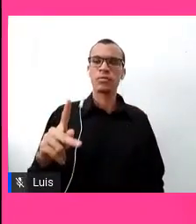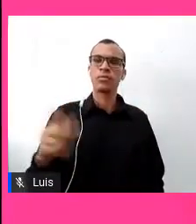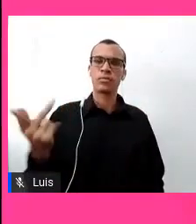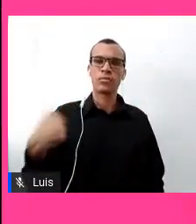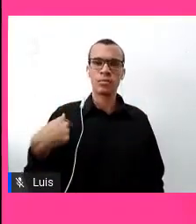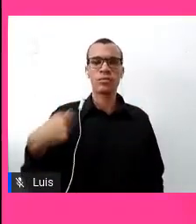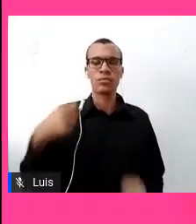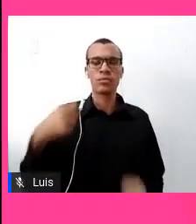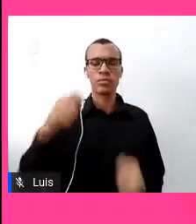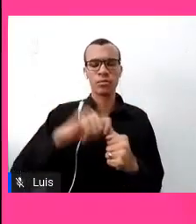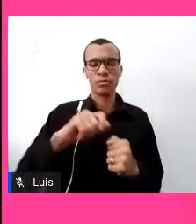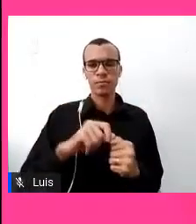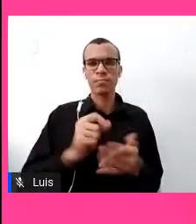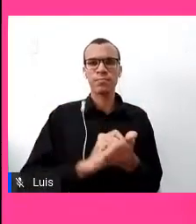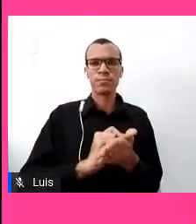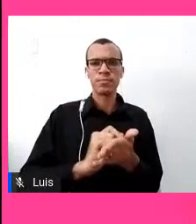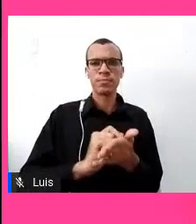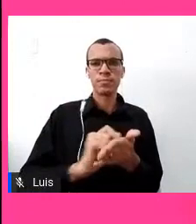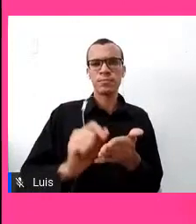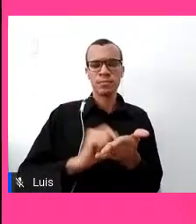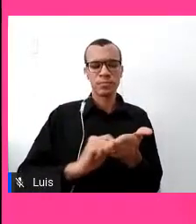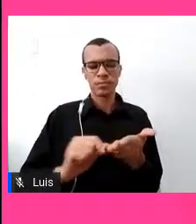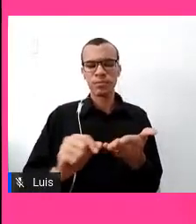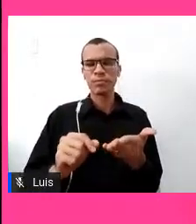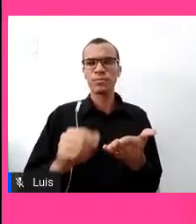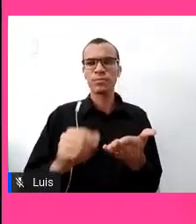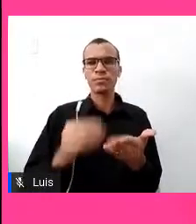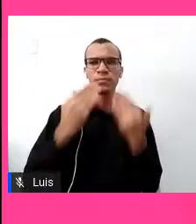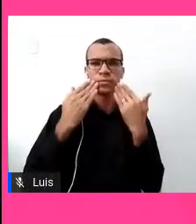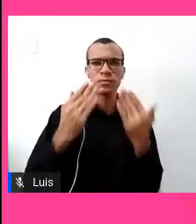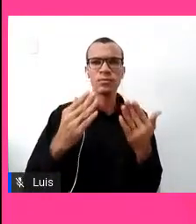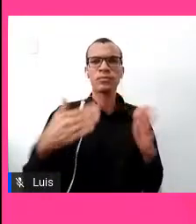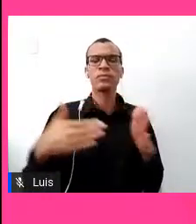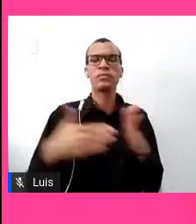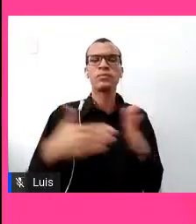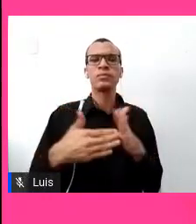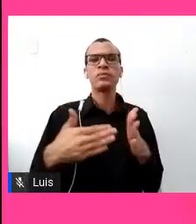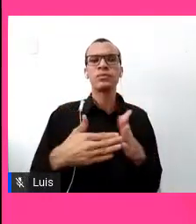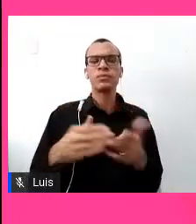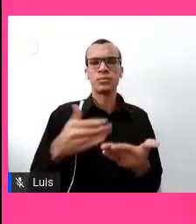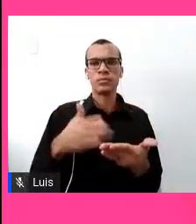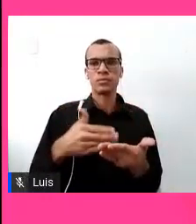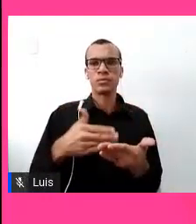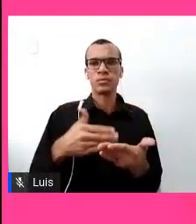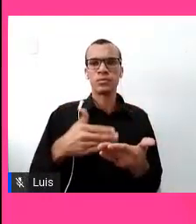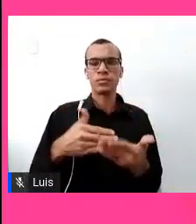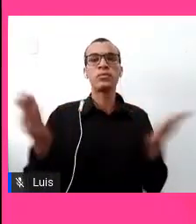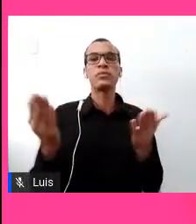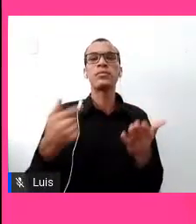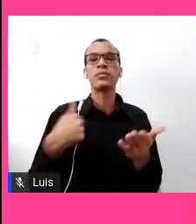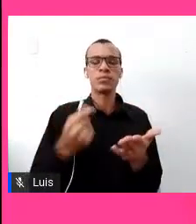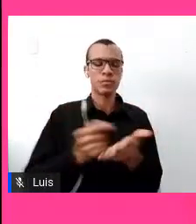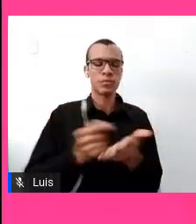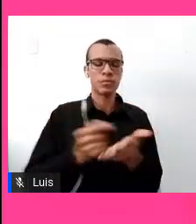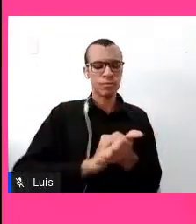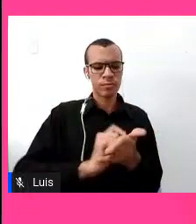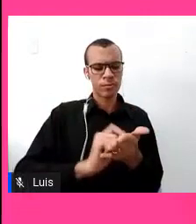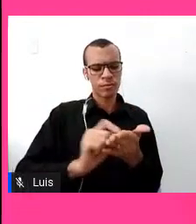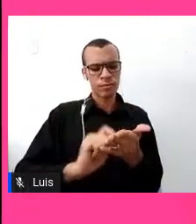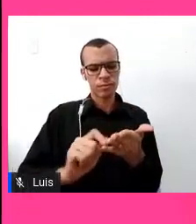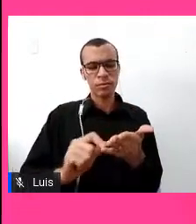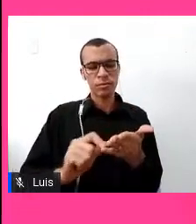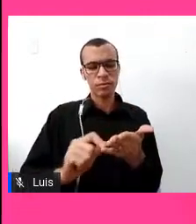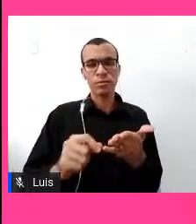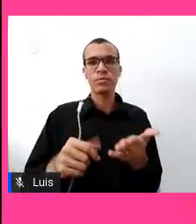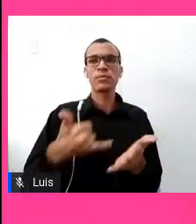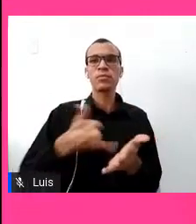que determinam o limite da página. Agora eu vou fazer aqueles riscos que eu falei usando as canetas esferográficas de